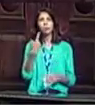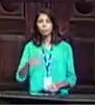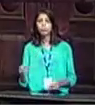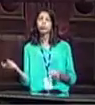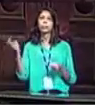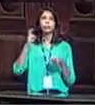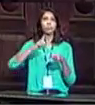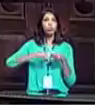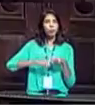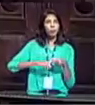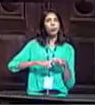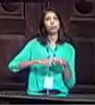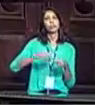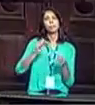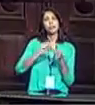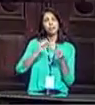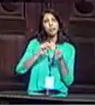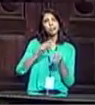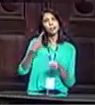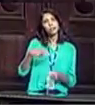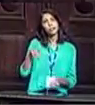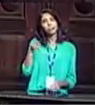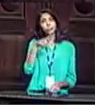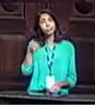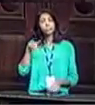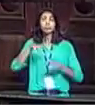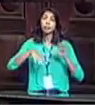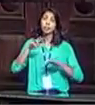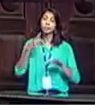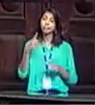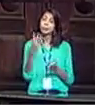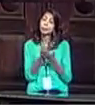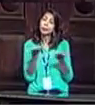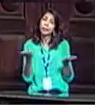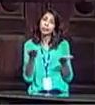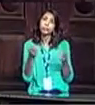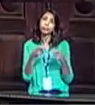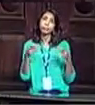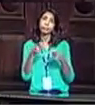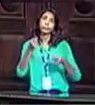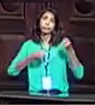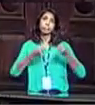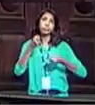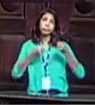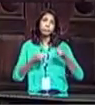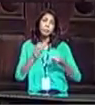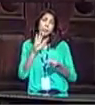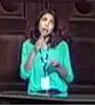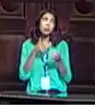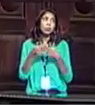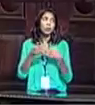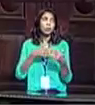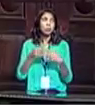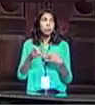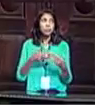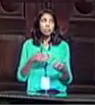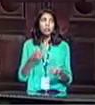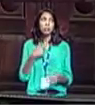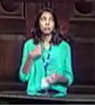voltar para cumprir a suspensão ou, às vezes, a cassação da carteira. De qualquer maneira, senhor presidente,